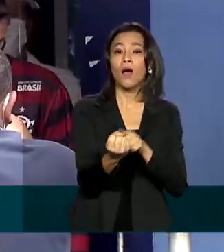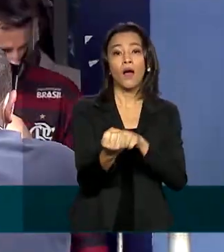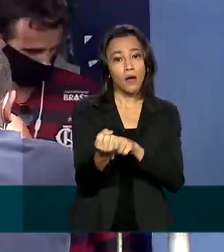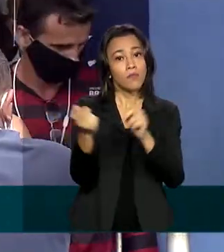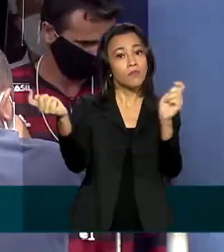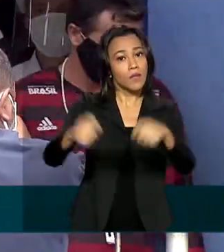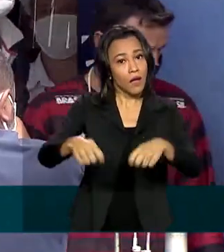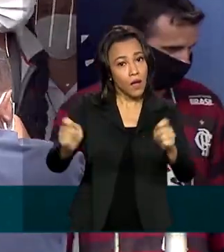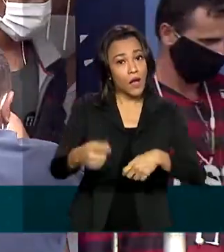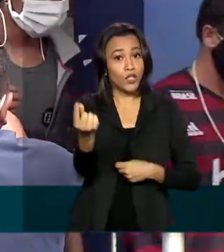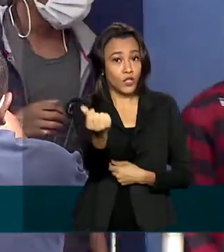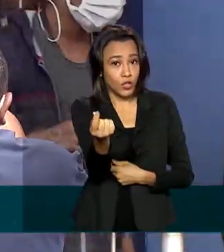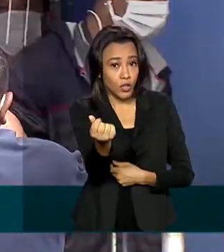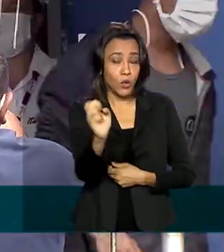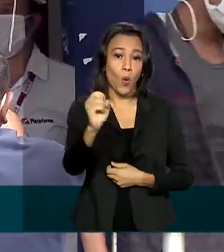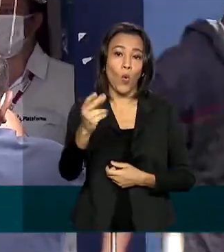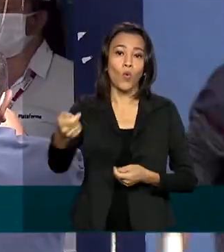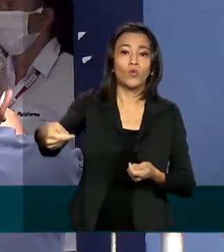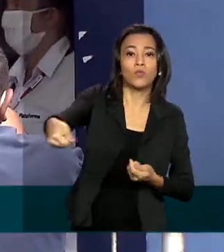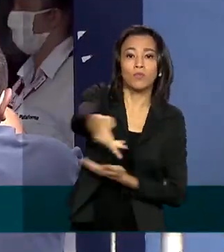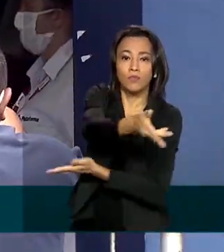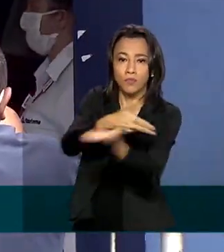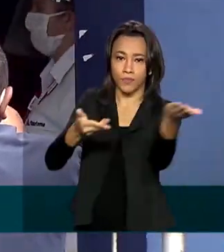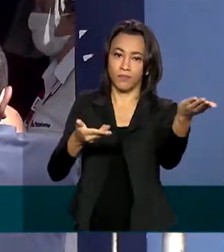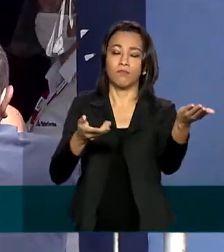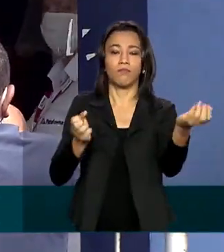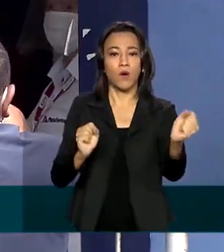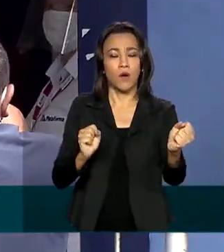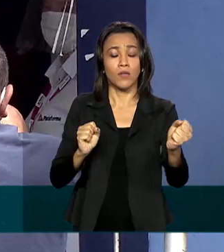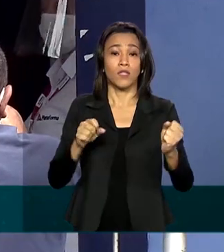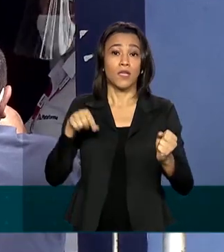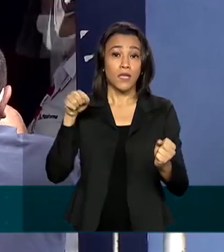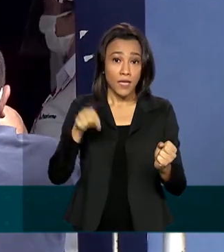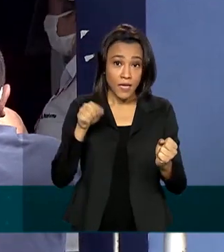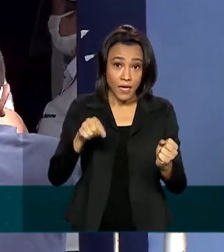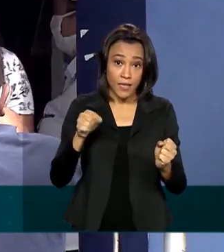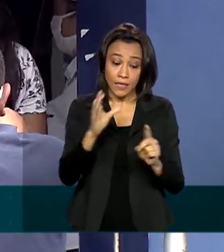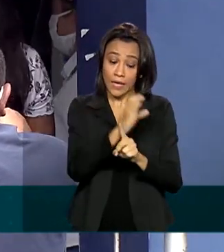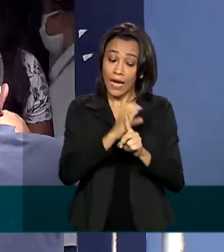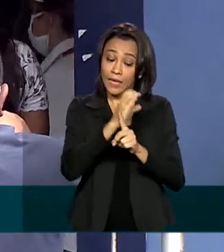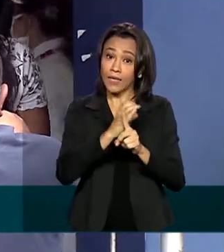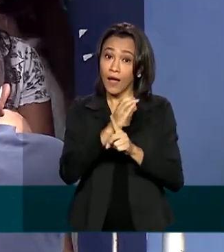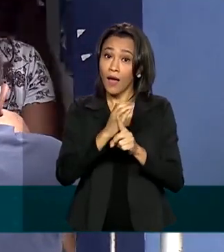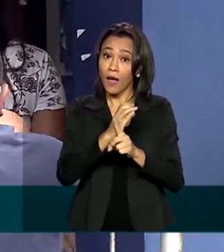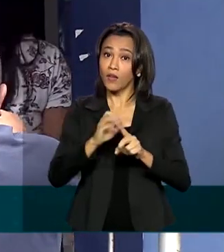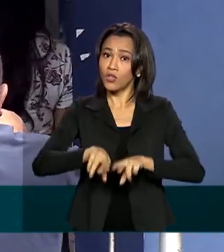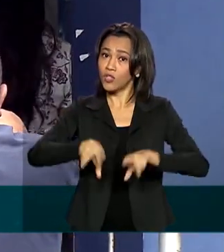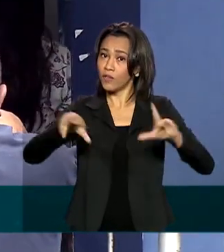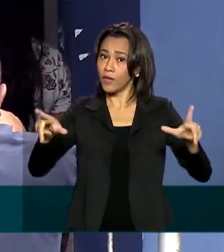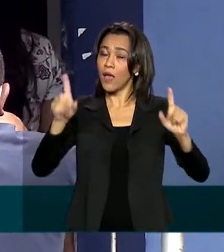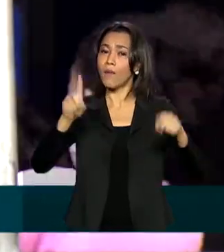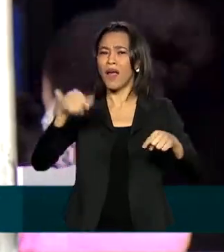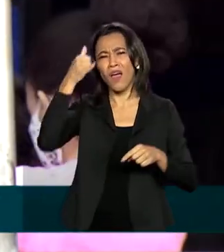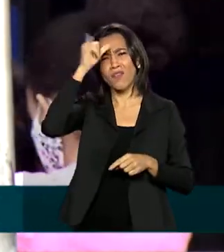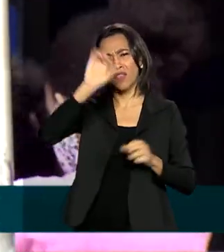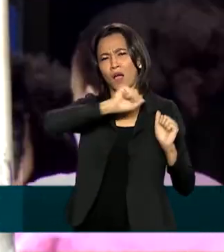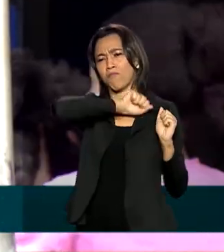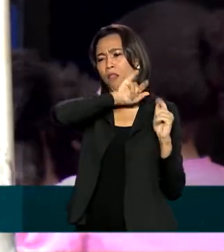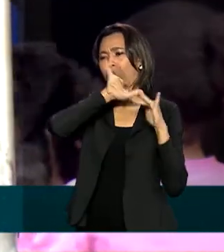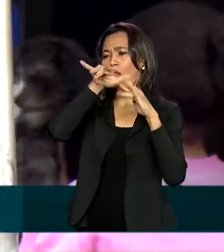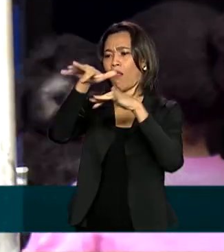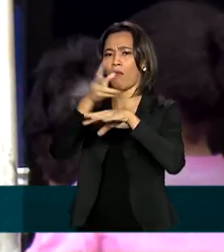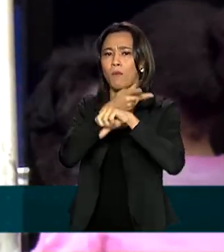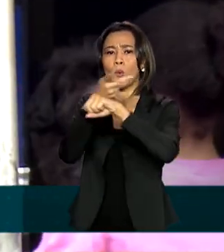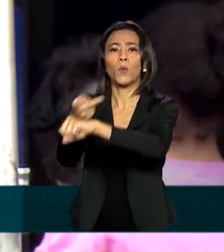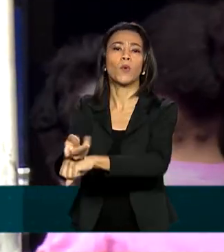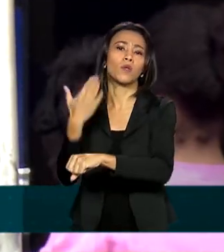em dinheiro ou transferências, sendo que essa diferenciação no calendário é para evitar aglomerações nas agências. Os